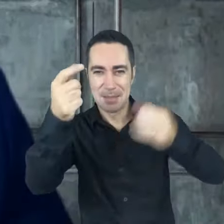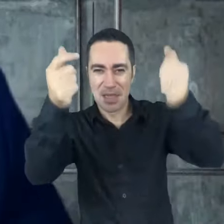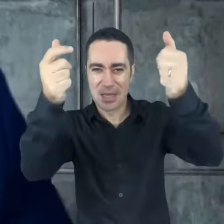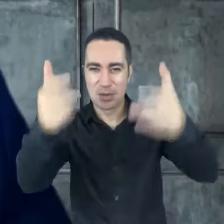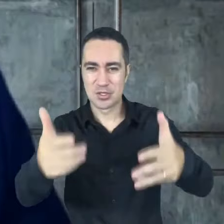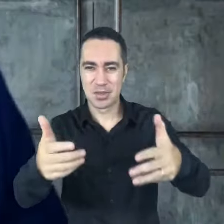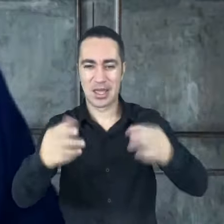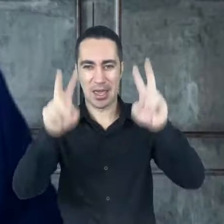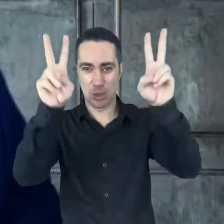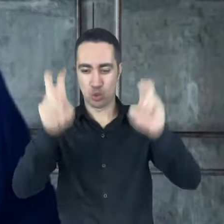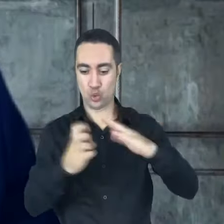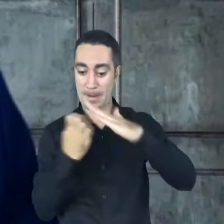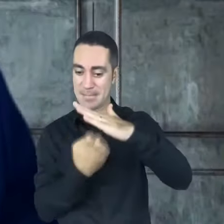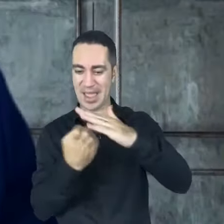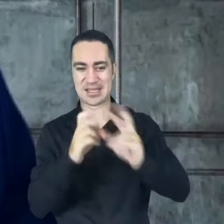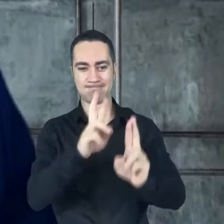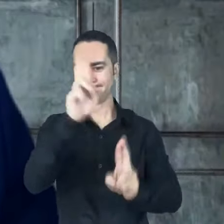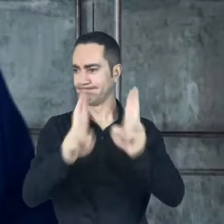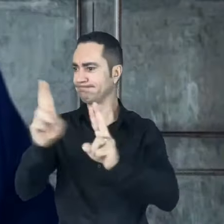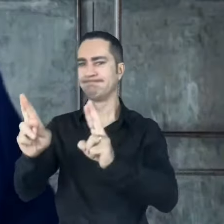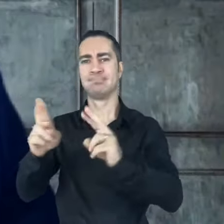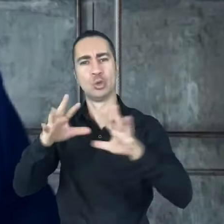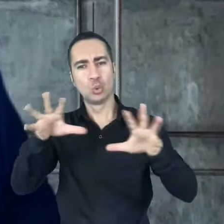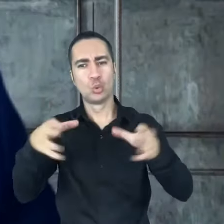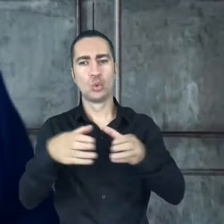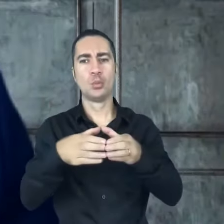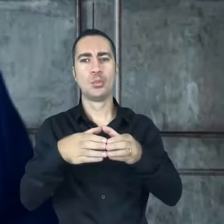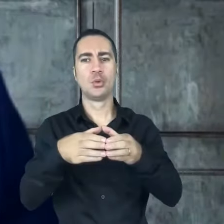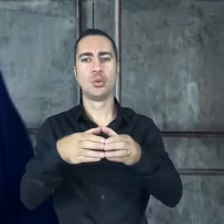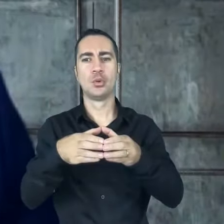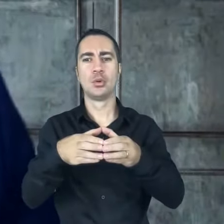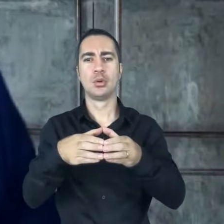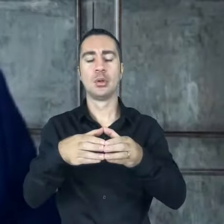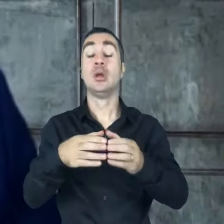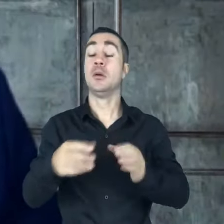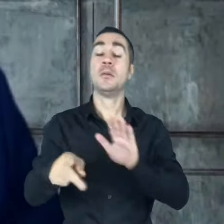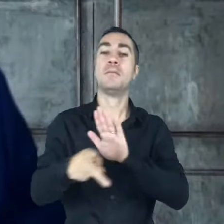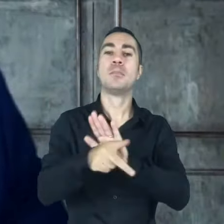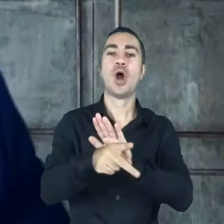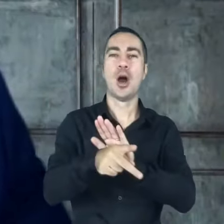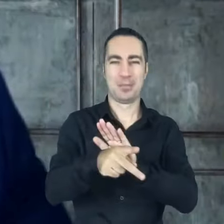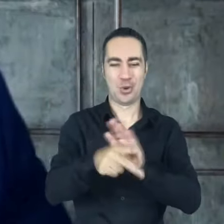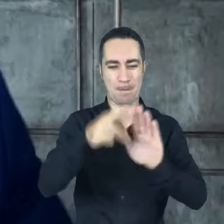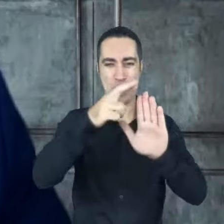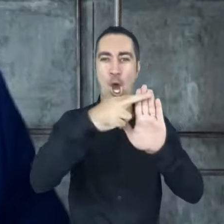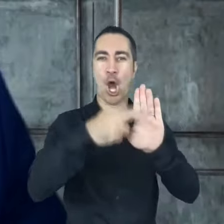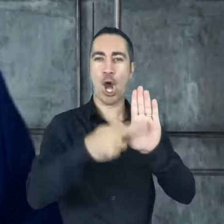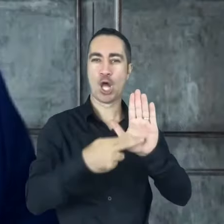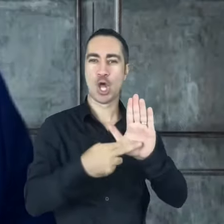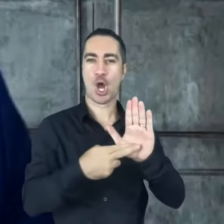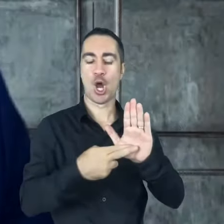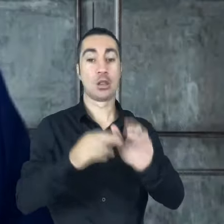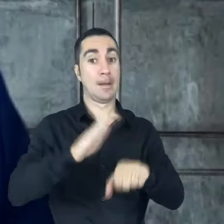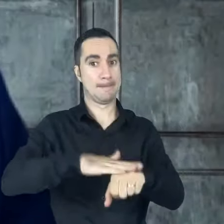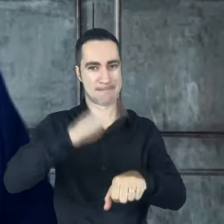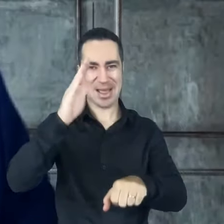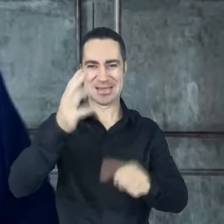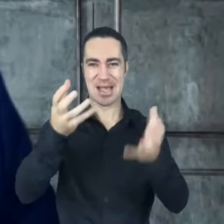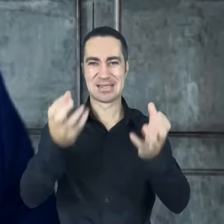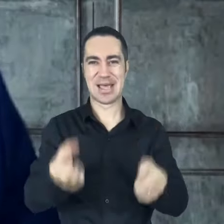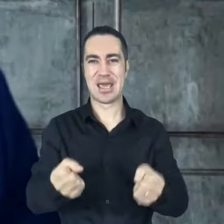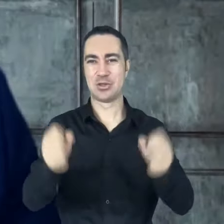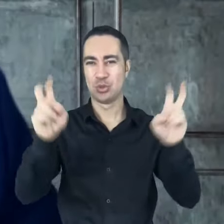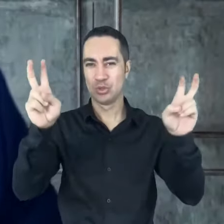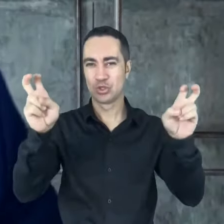climática, gente, no GHG Protocol, também é o protocolo mais aceito com relação a inventário de gás de